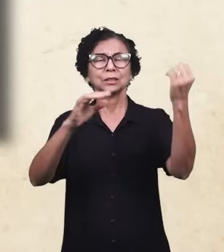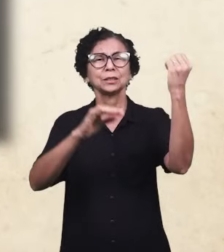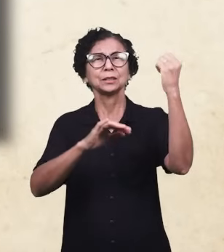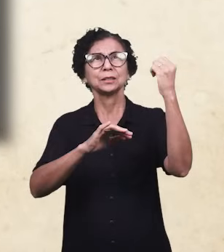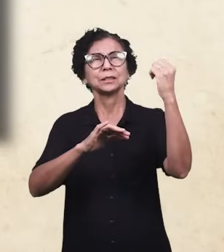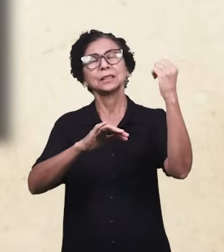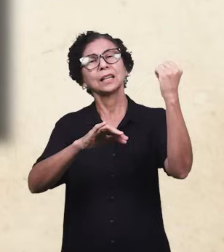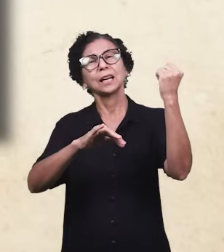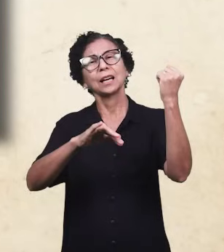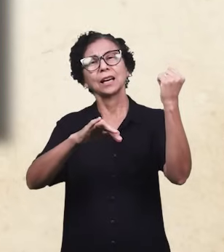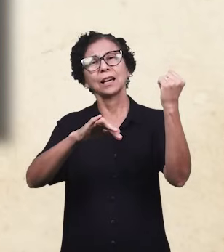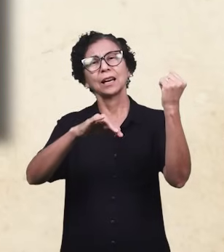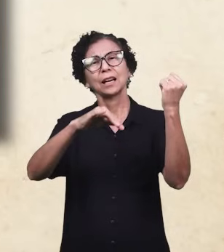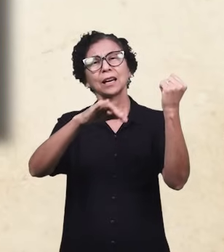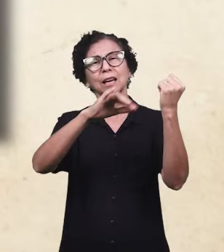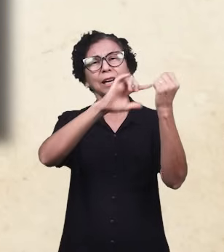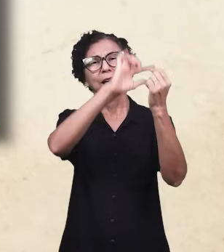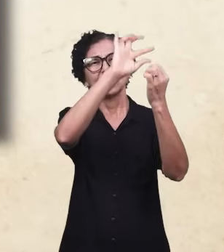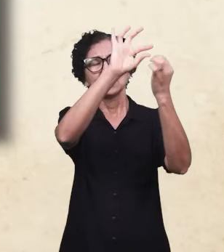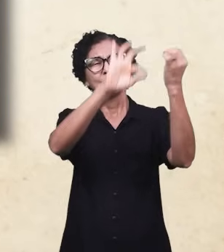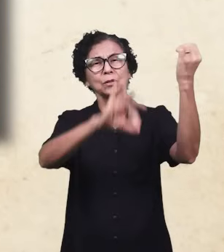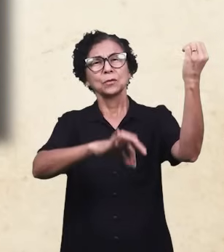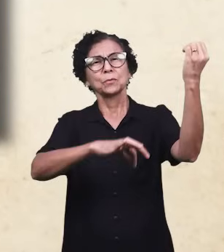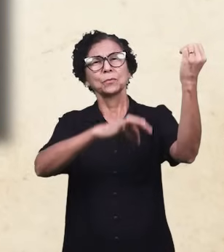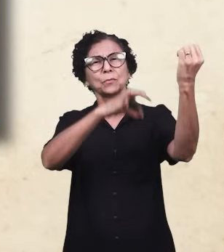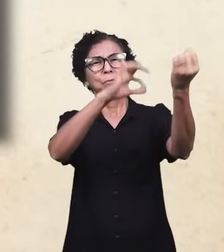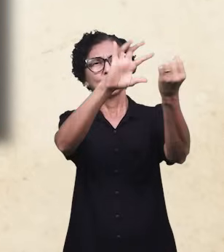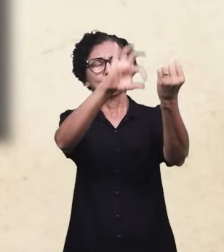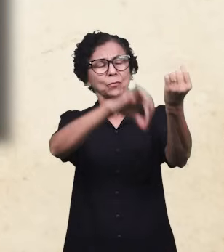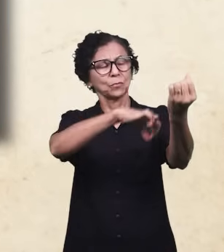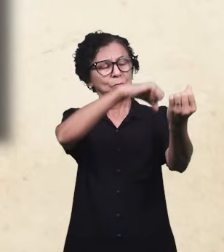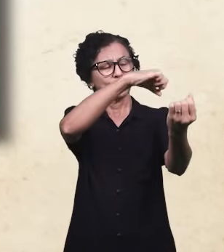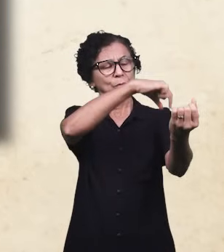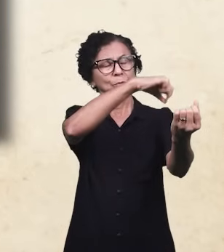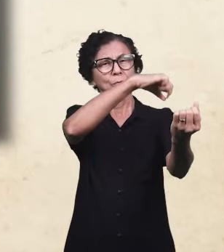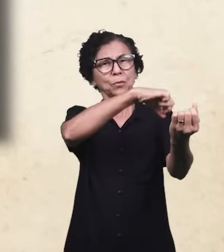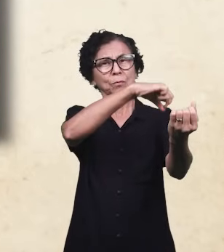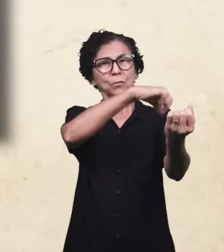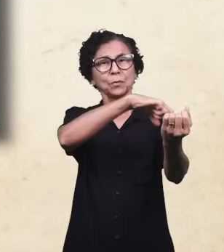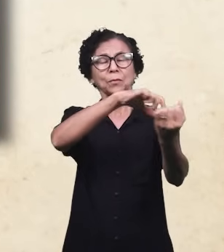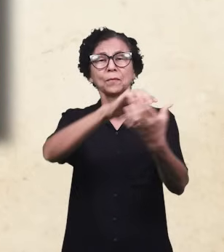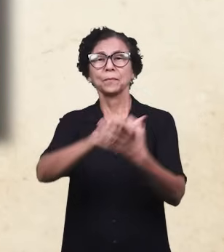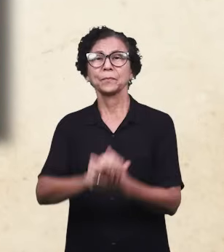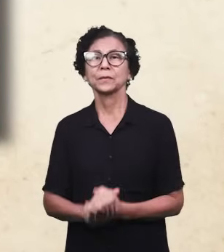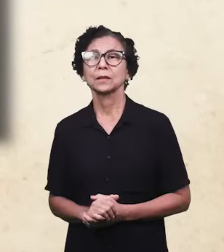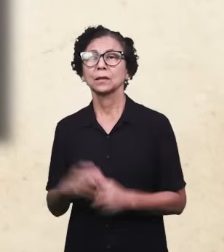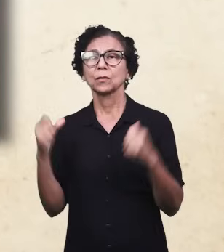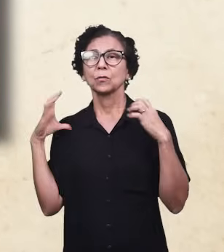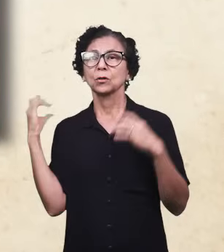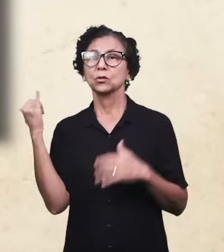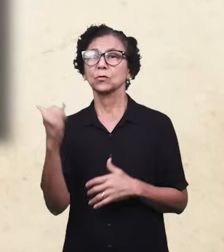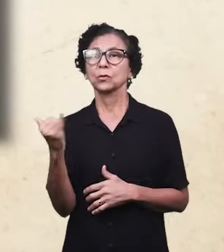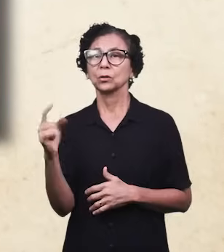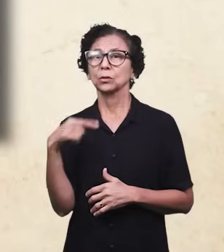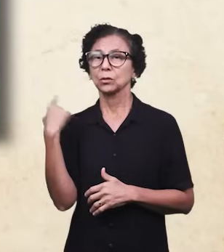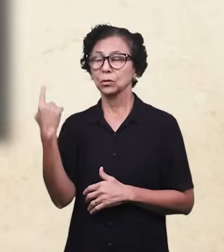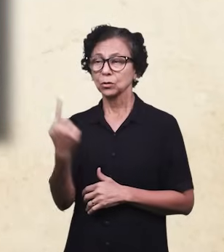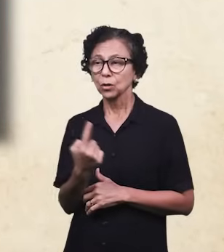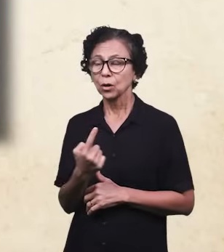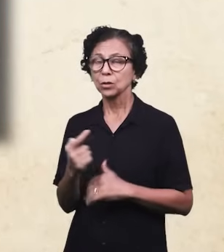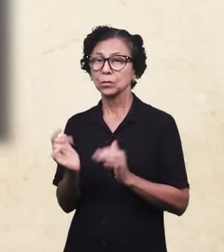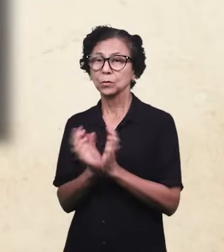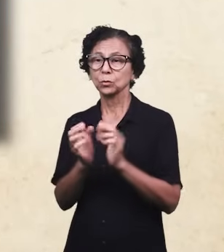falou assim, nós somos do grupo de louvor do Manaim, e ele falou assim pra mim, coloca o louvor, não há o que